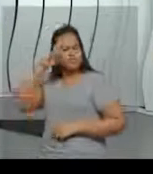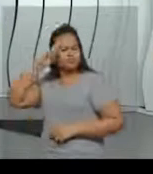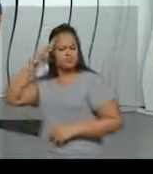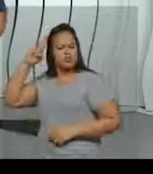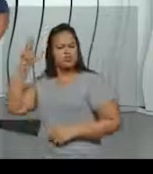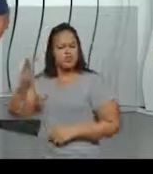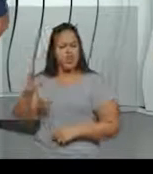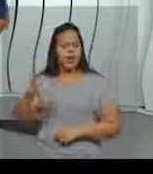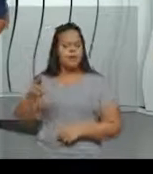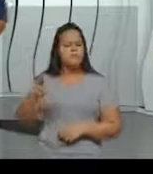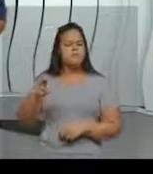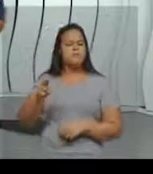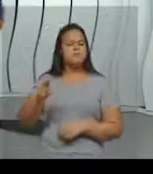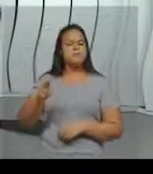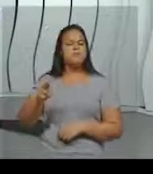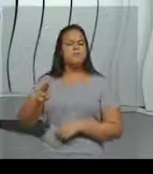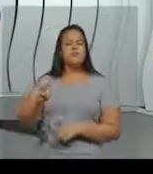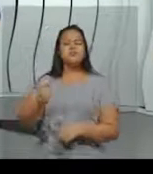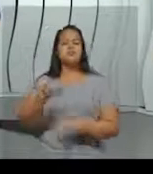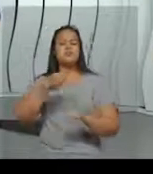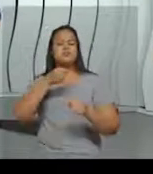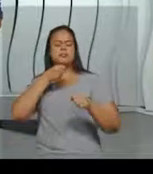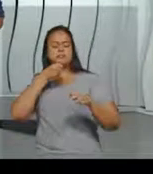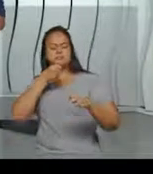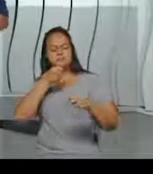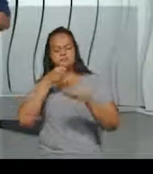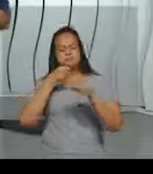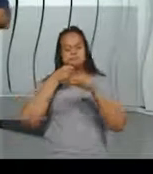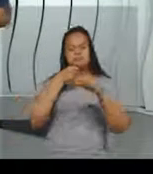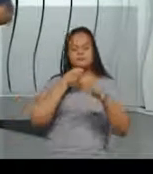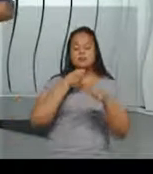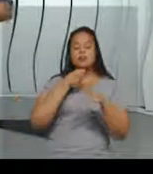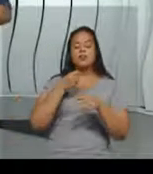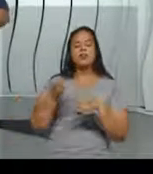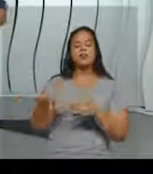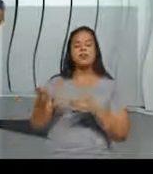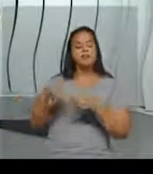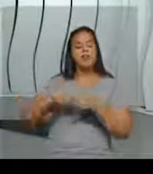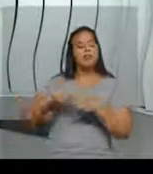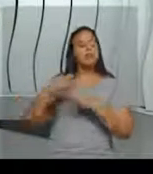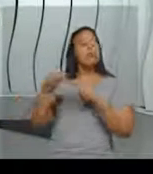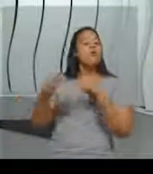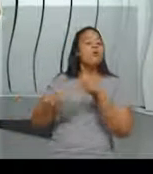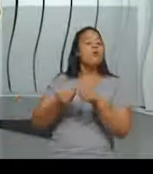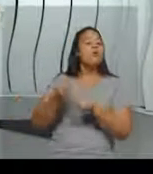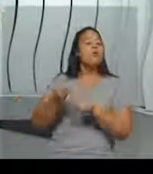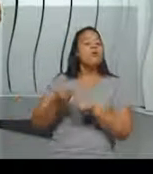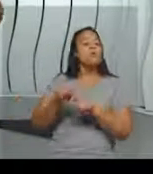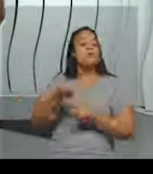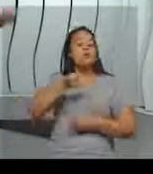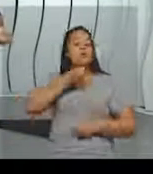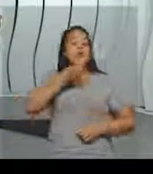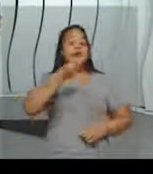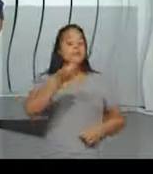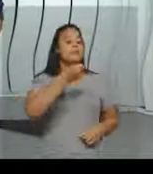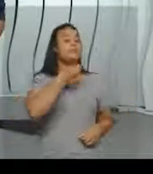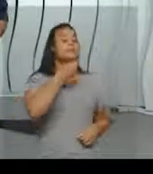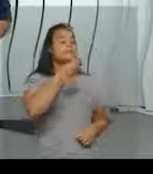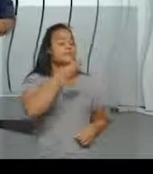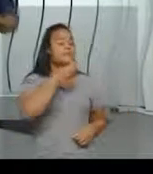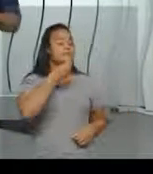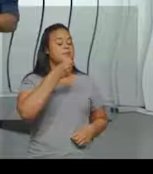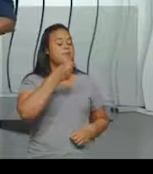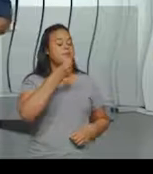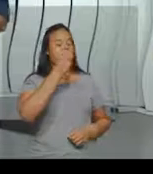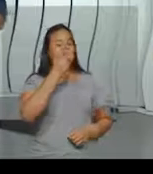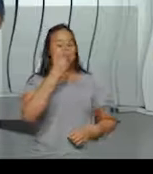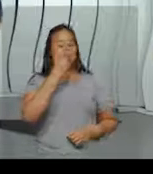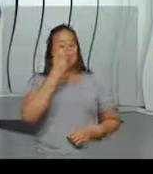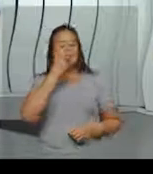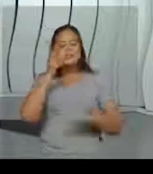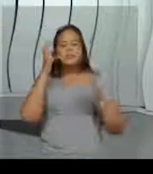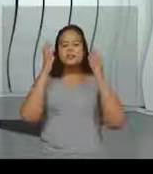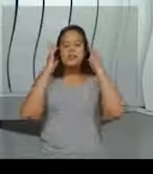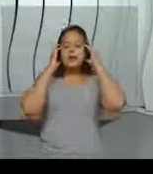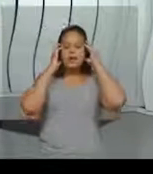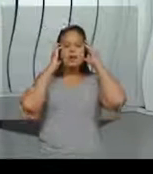que vem da tradição do rádio, né, que era aquele apresentador, é quem apresenta o programa,